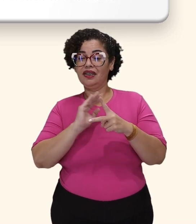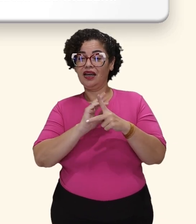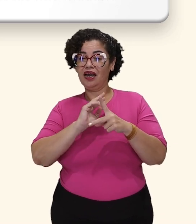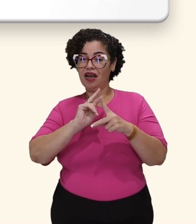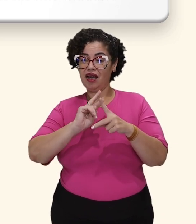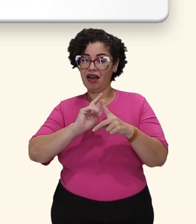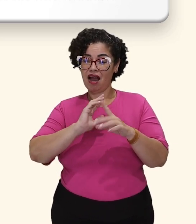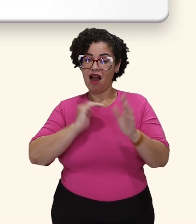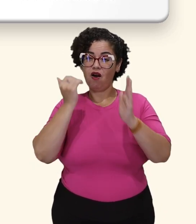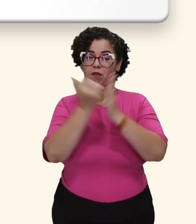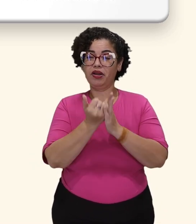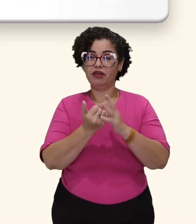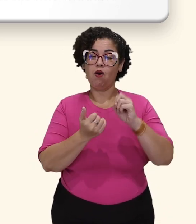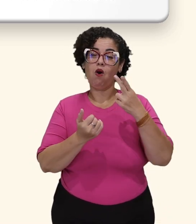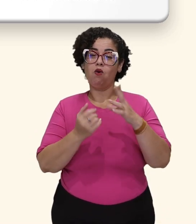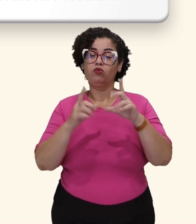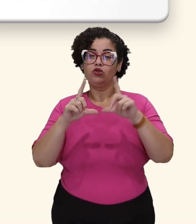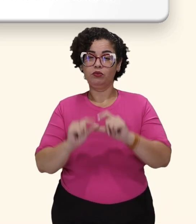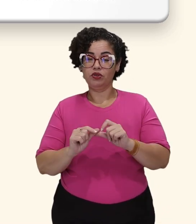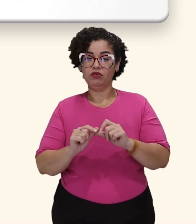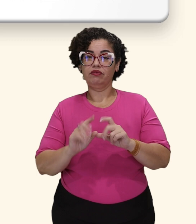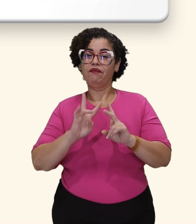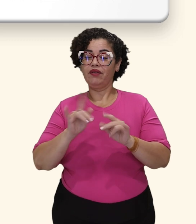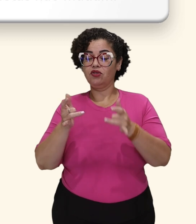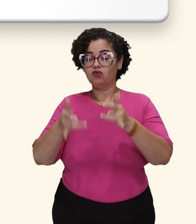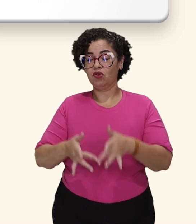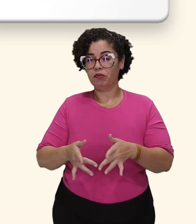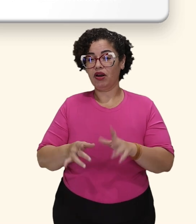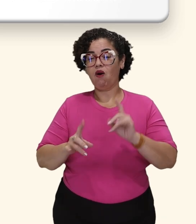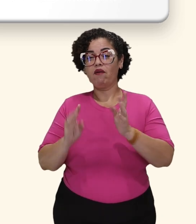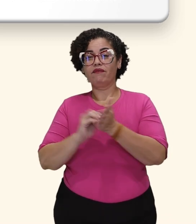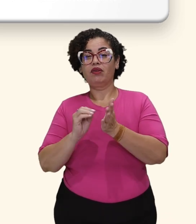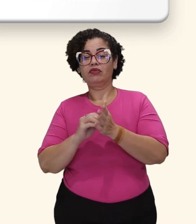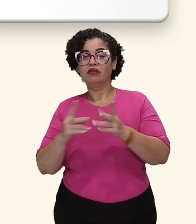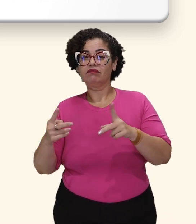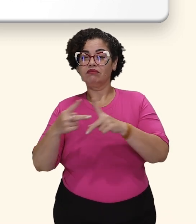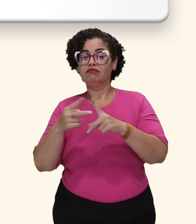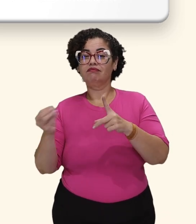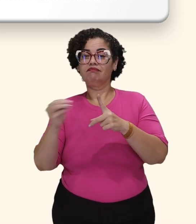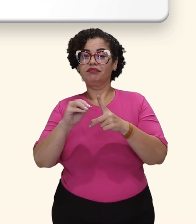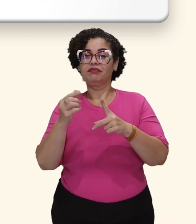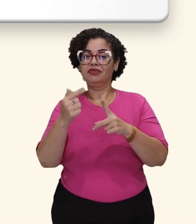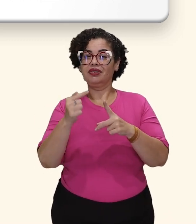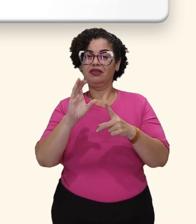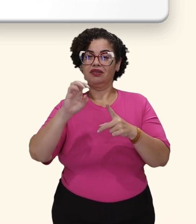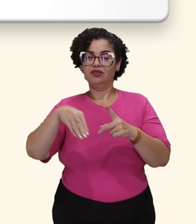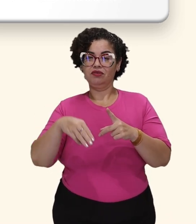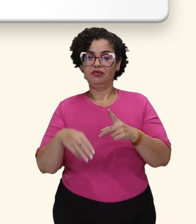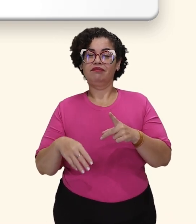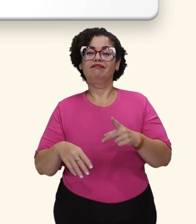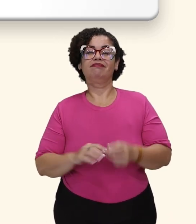Se aumentar ou diminuir esse ângulo, vai sobrar ou vai faltar espaço para o encaixe do lado de 7 centímetros.